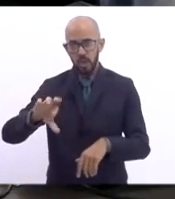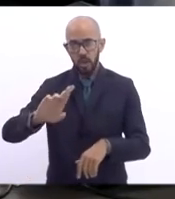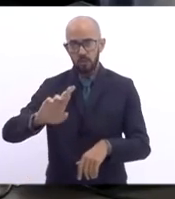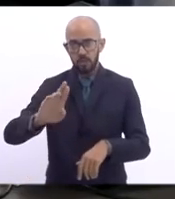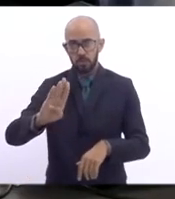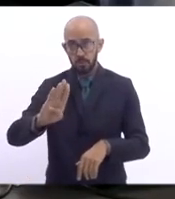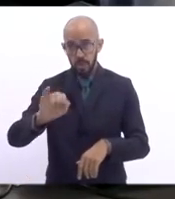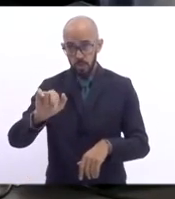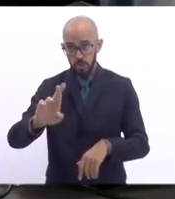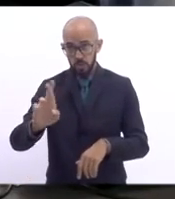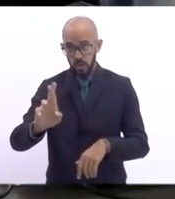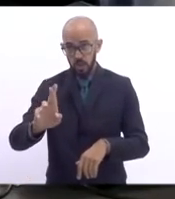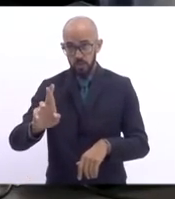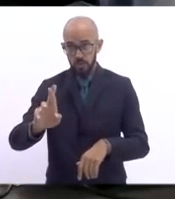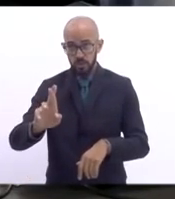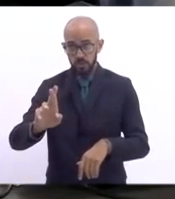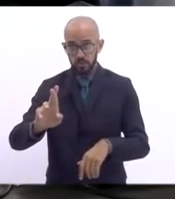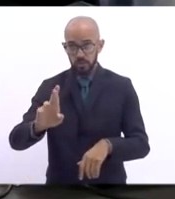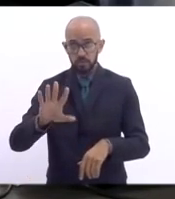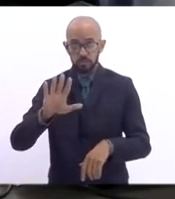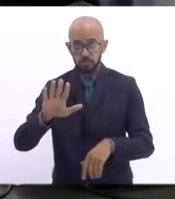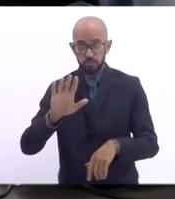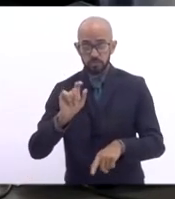conclusão deles eles